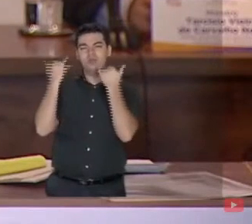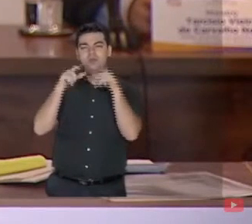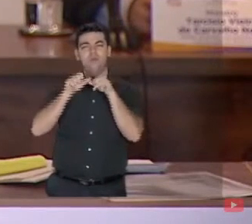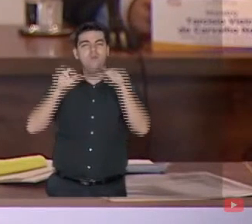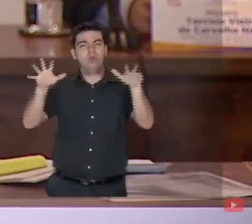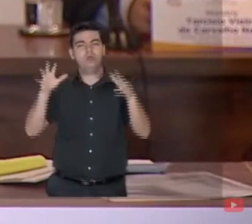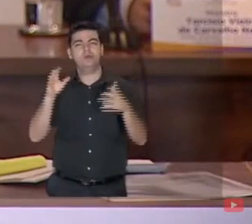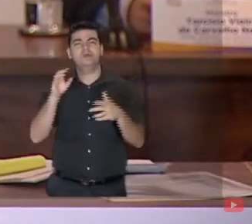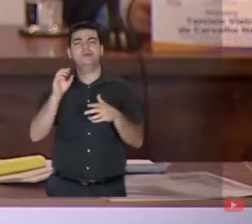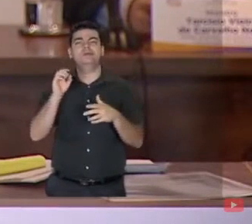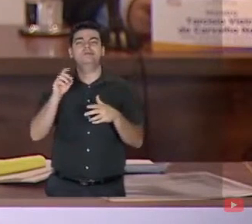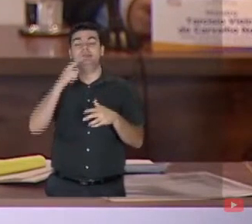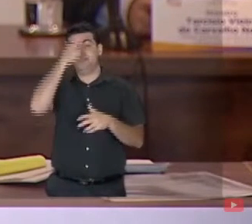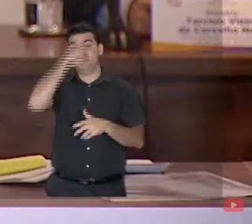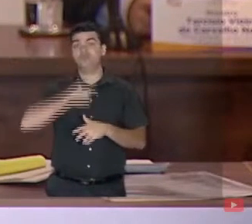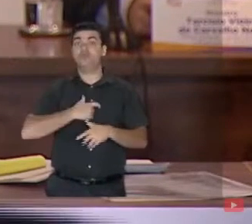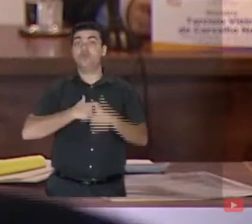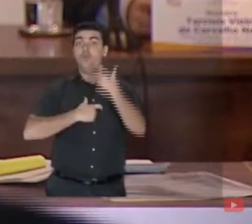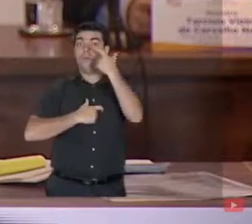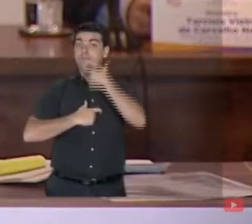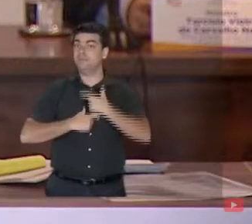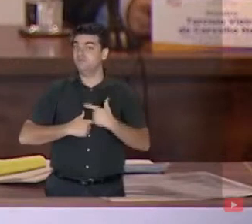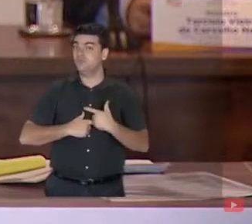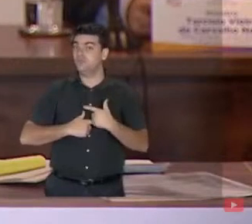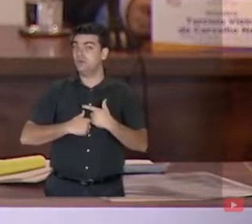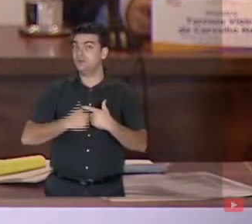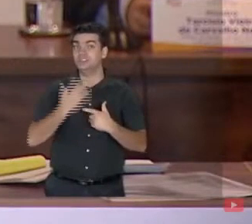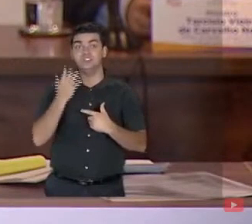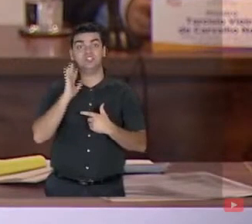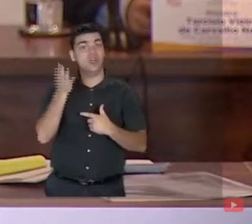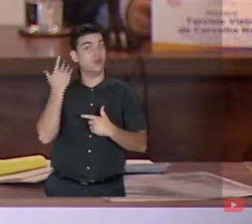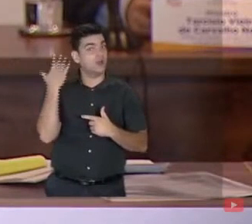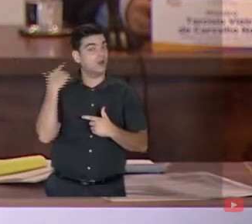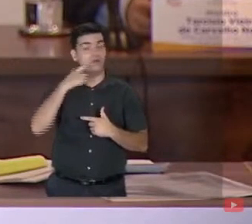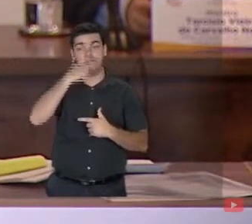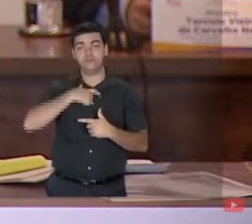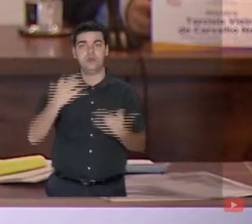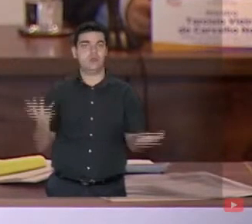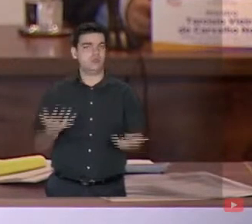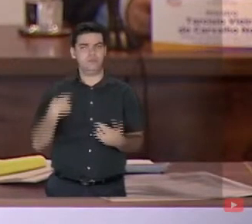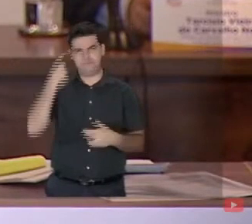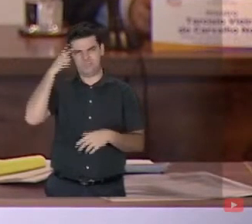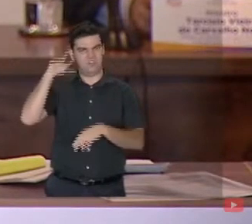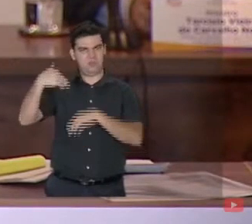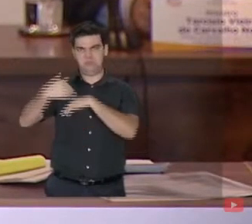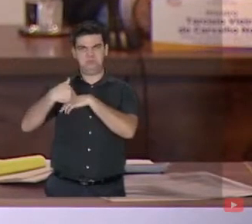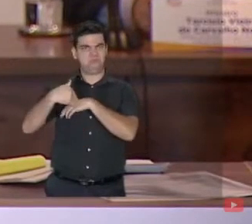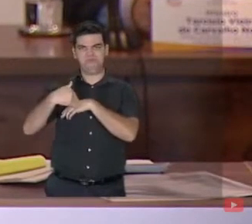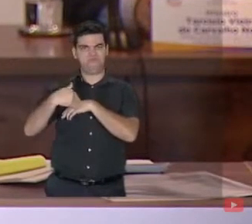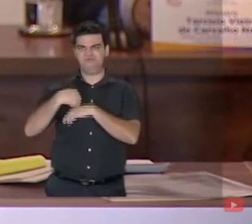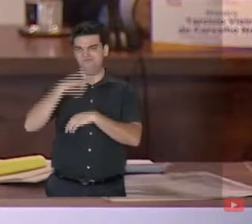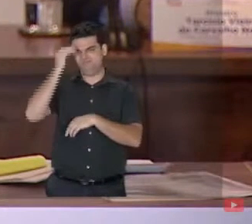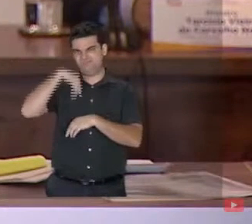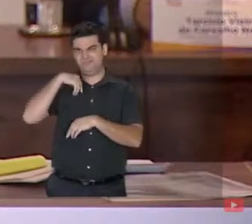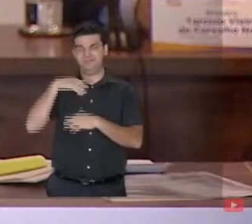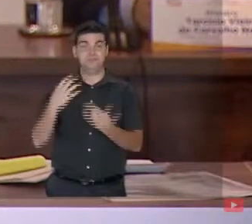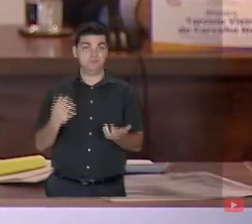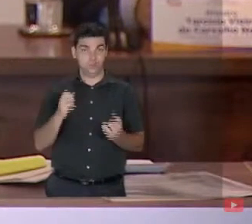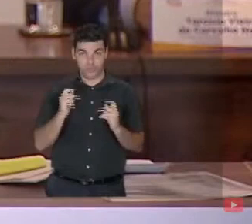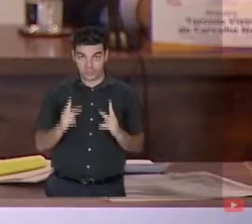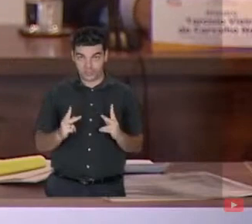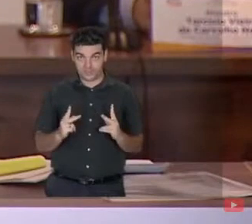informações sobre funcionários, informações antigas e irrelevantes, nós não consideramos que tenha sido efetivamente um